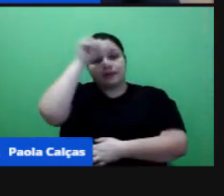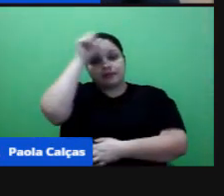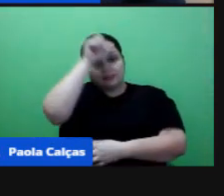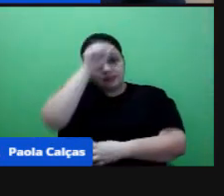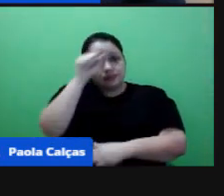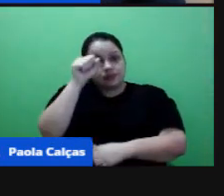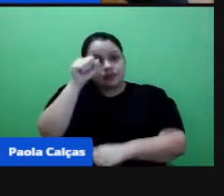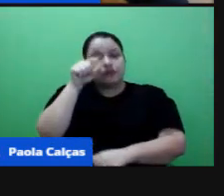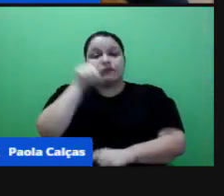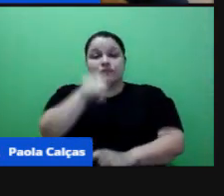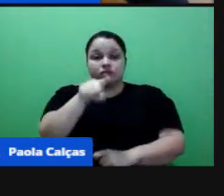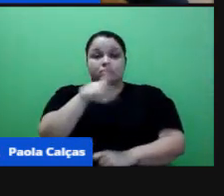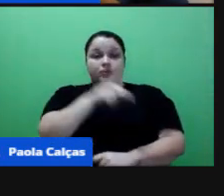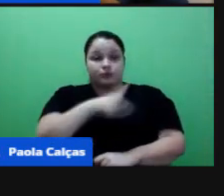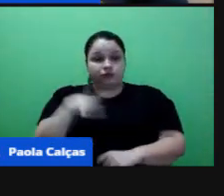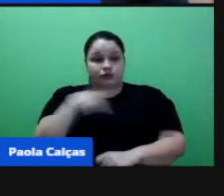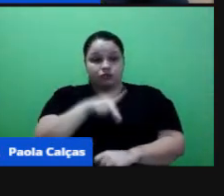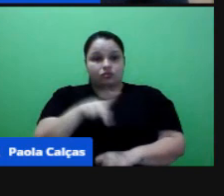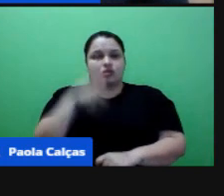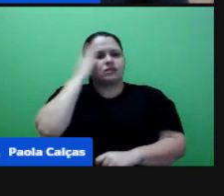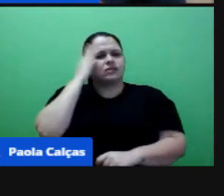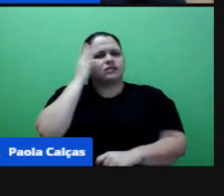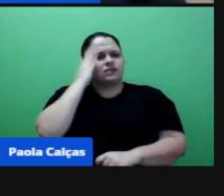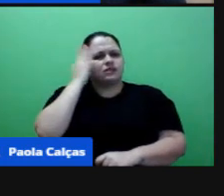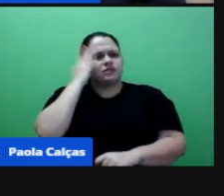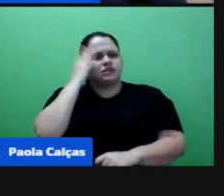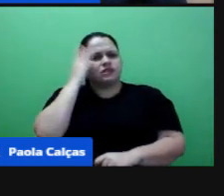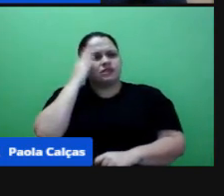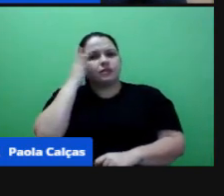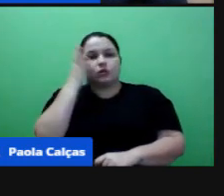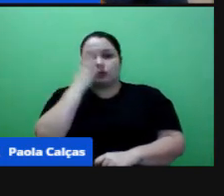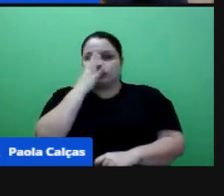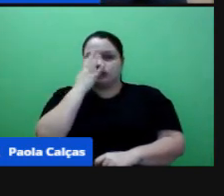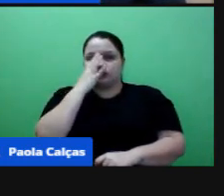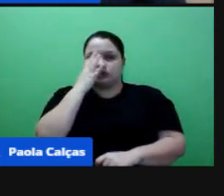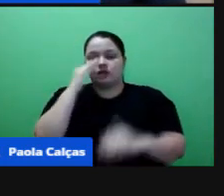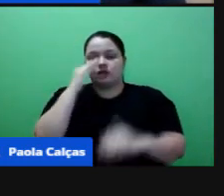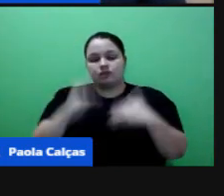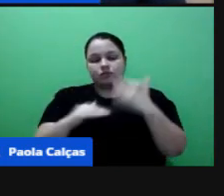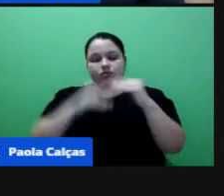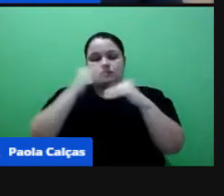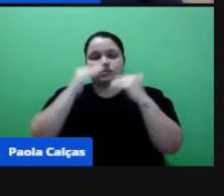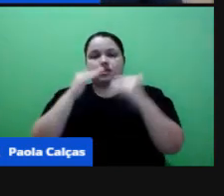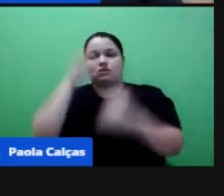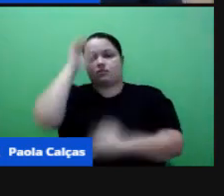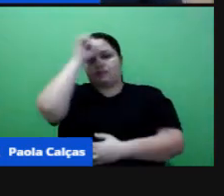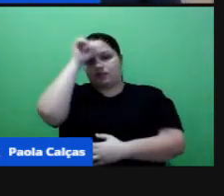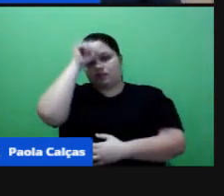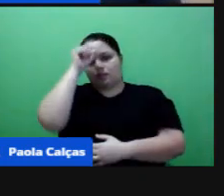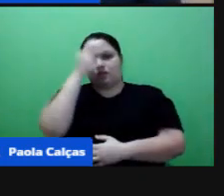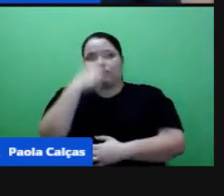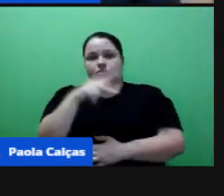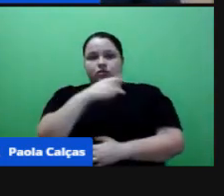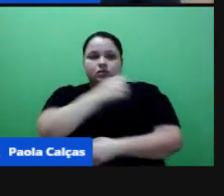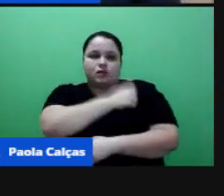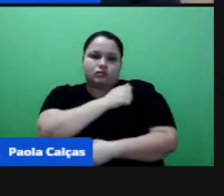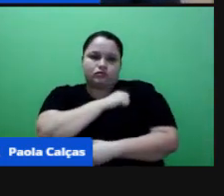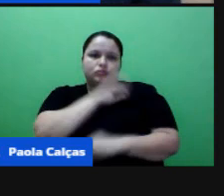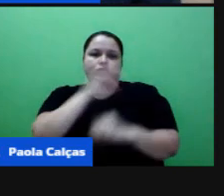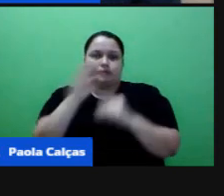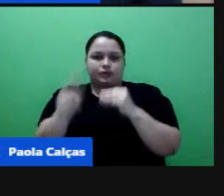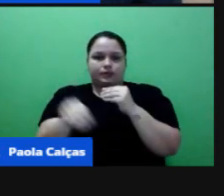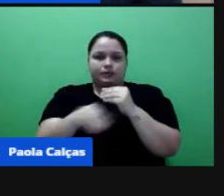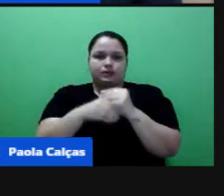você, como professor, sabe bem avaliar o processo de aprendizagem do seu aluno, né? Complementando atividades,